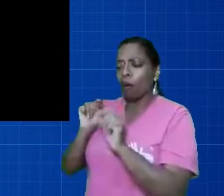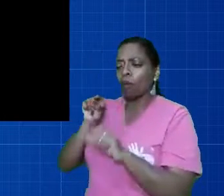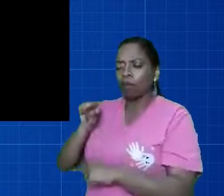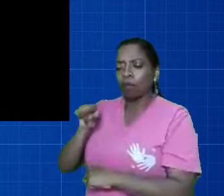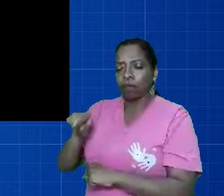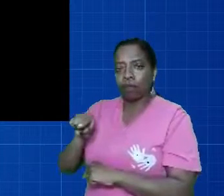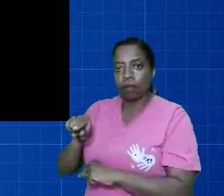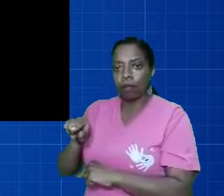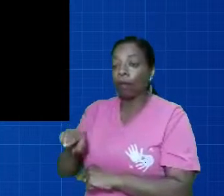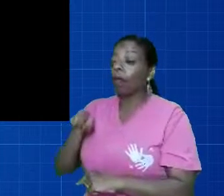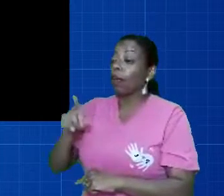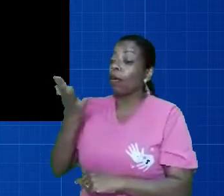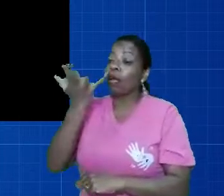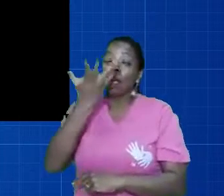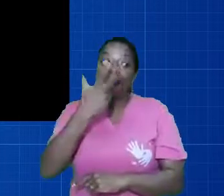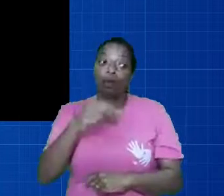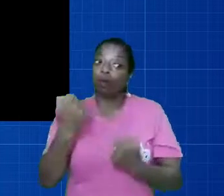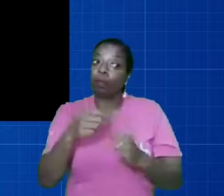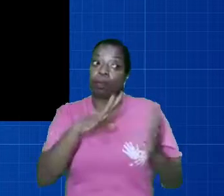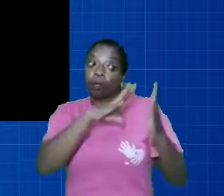contato, né, com